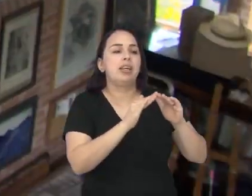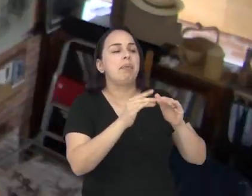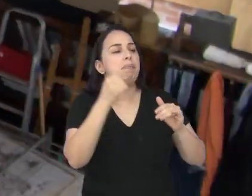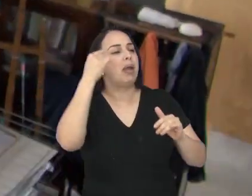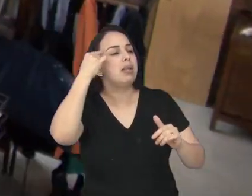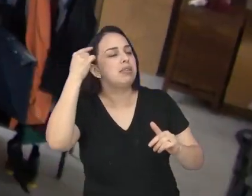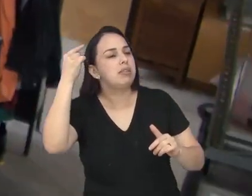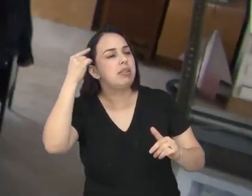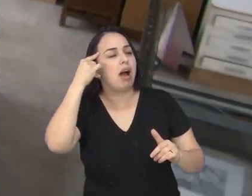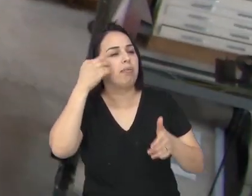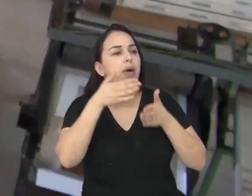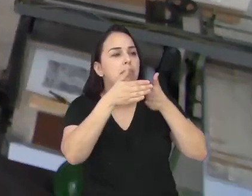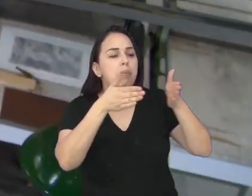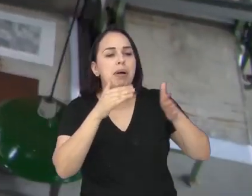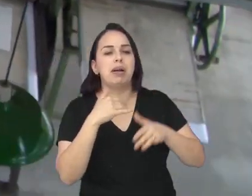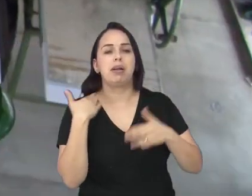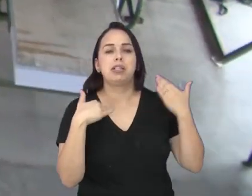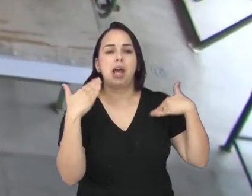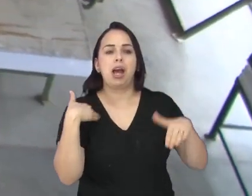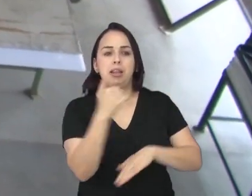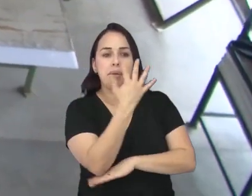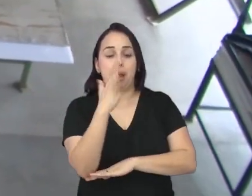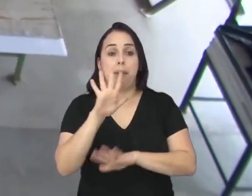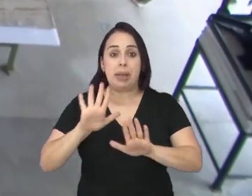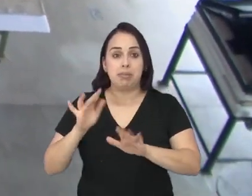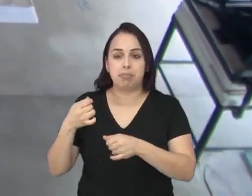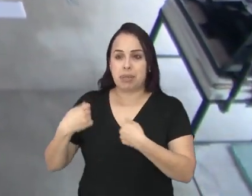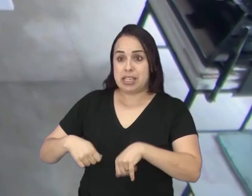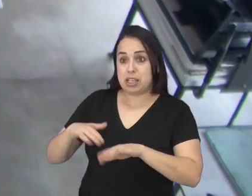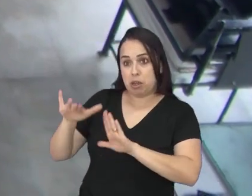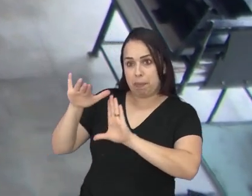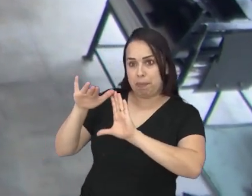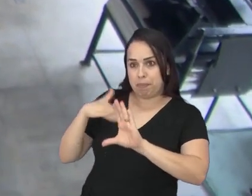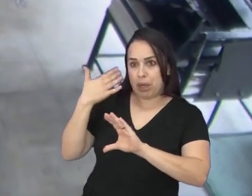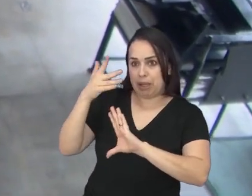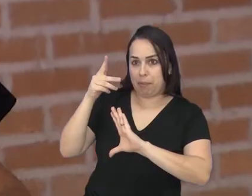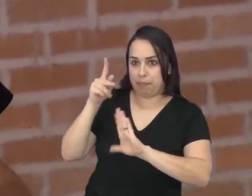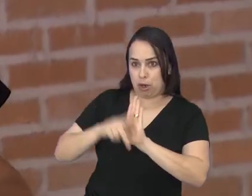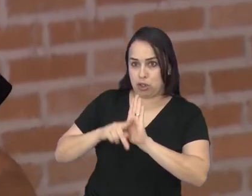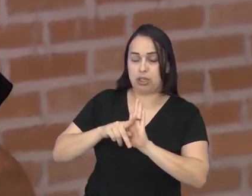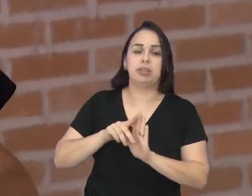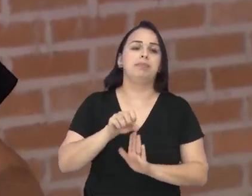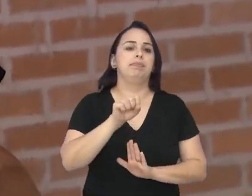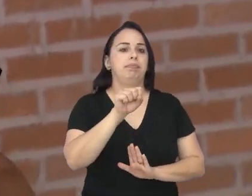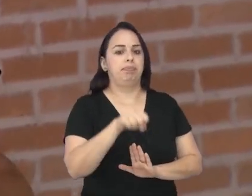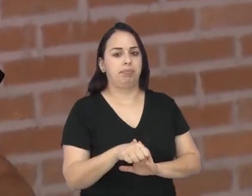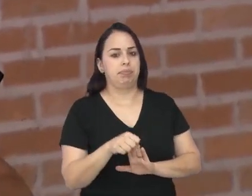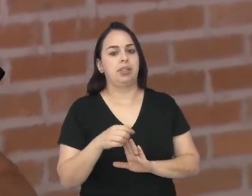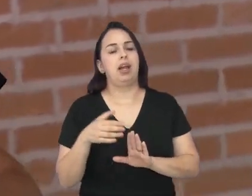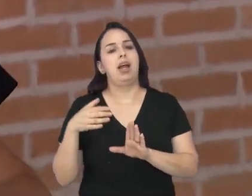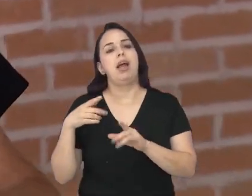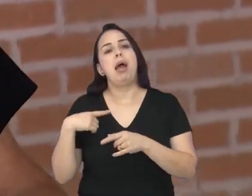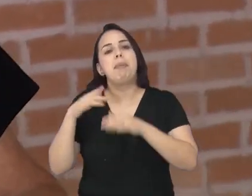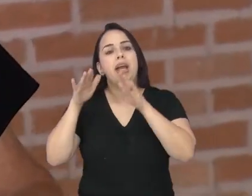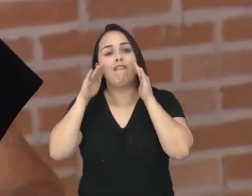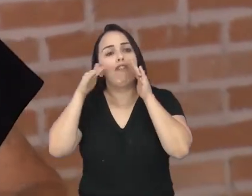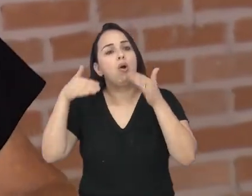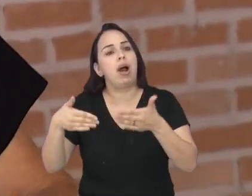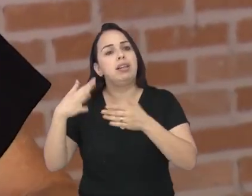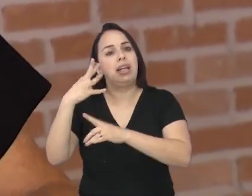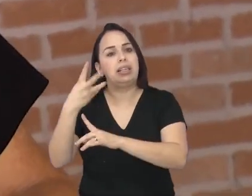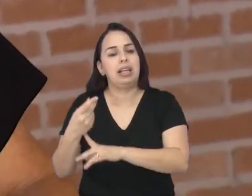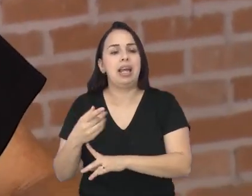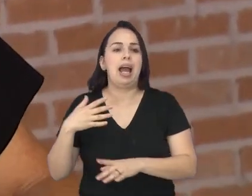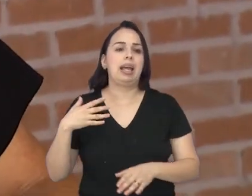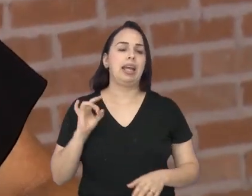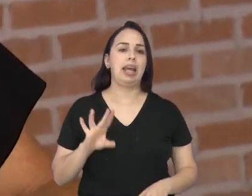para pensar. Mas tem que ter um projeto. A gente aconselha que tenha um projeto, porque é residência artística, senão eu quero